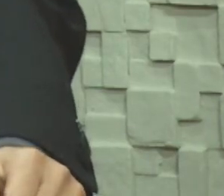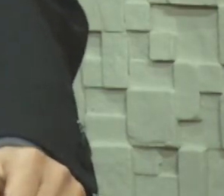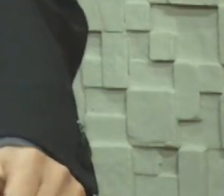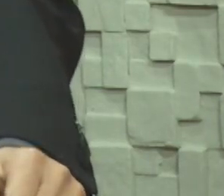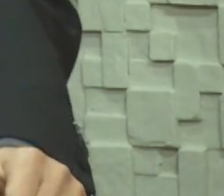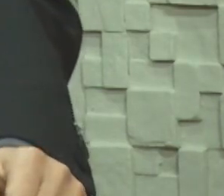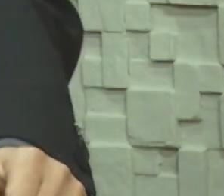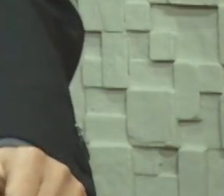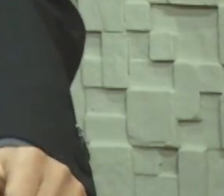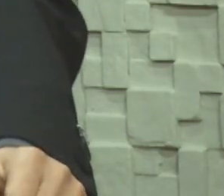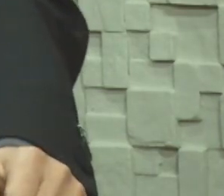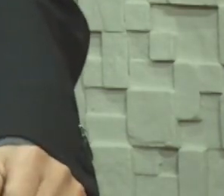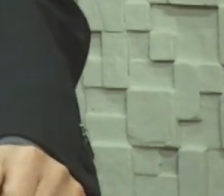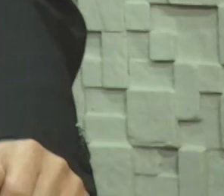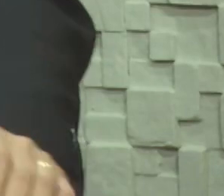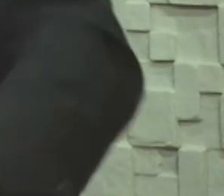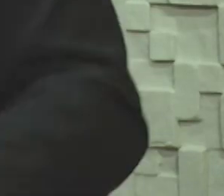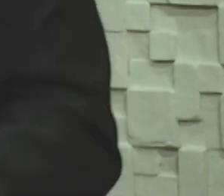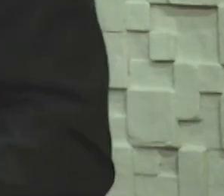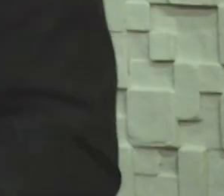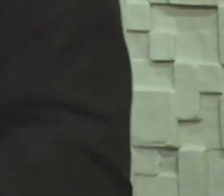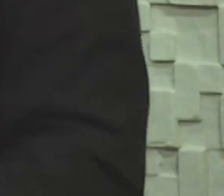mulheres e onde eles dão lá desde